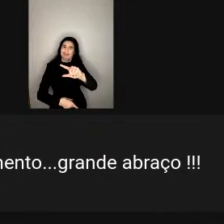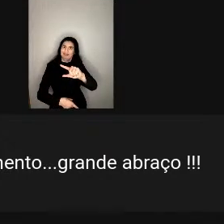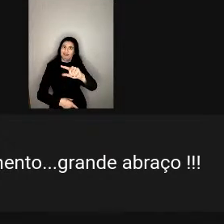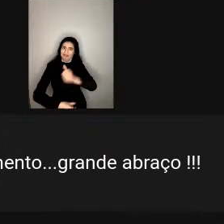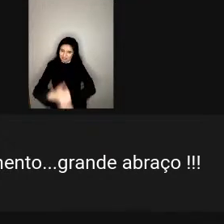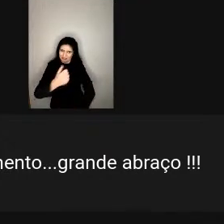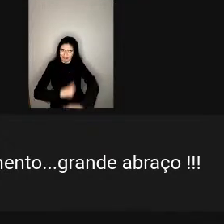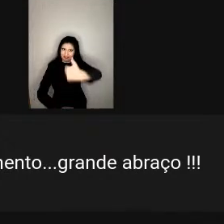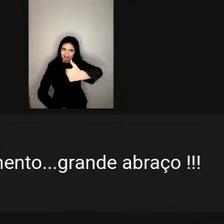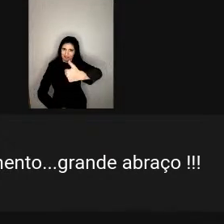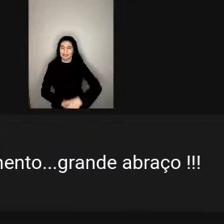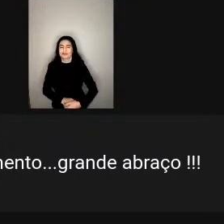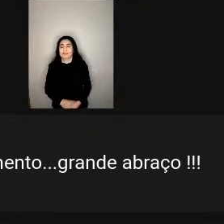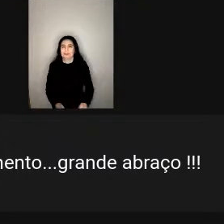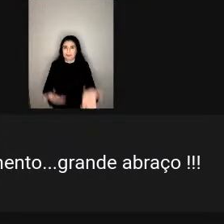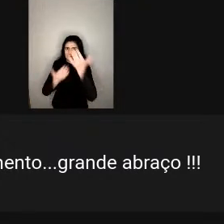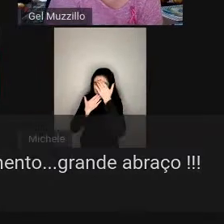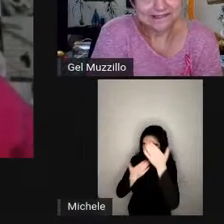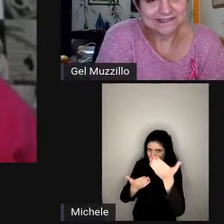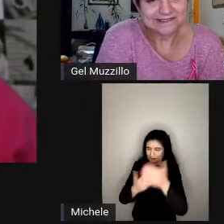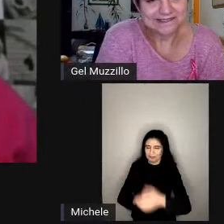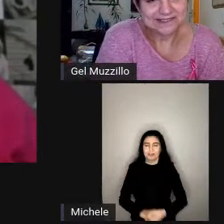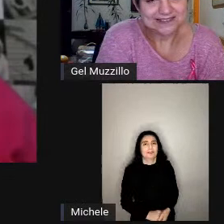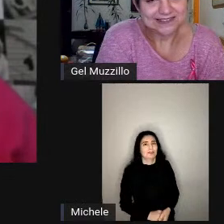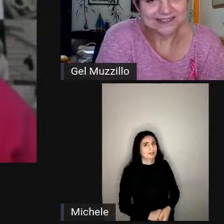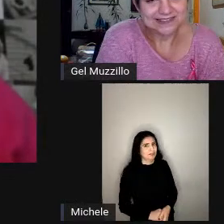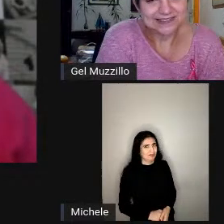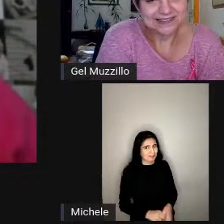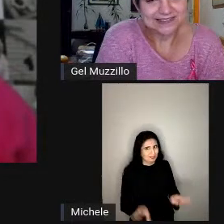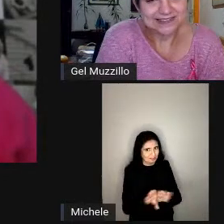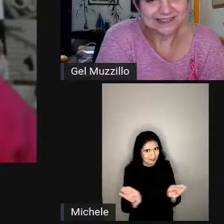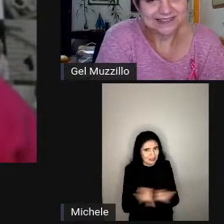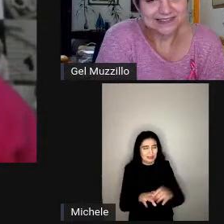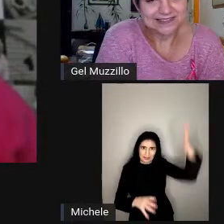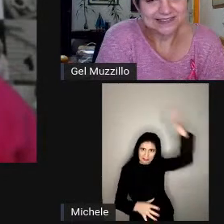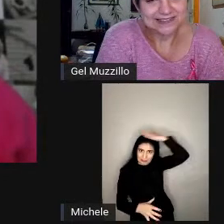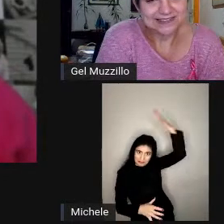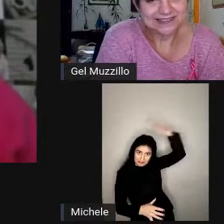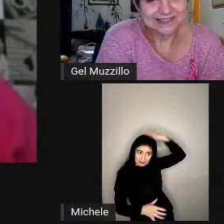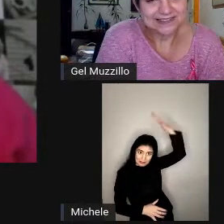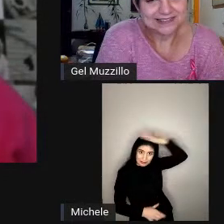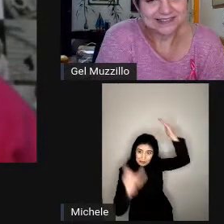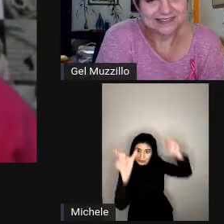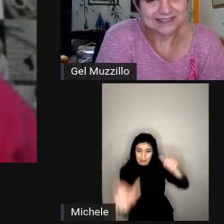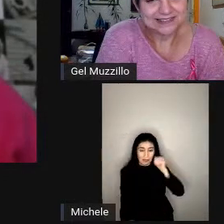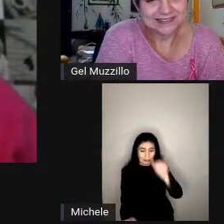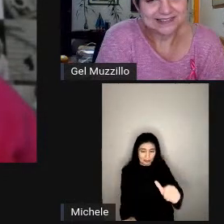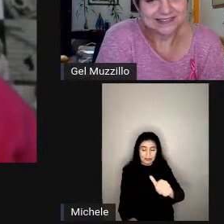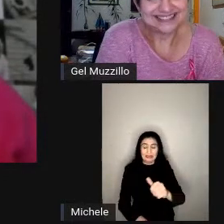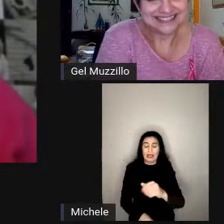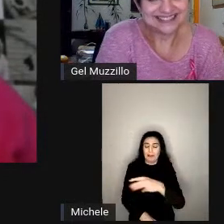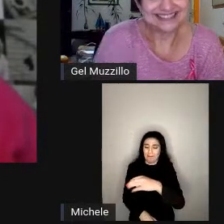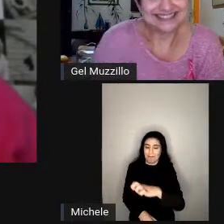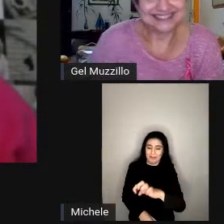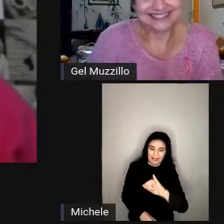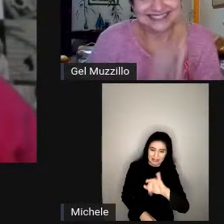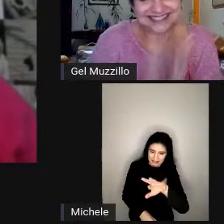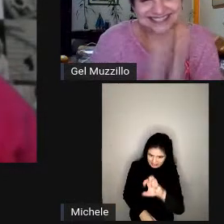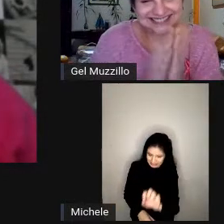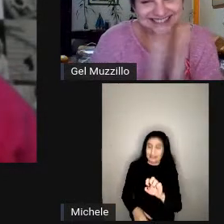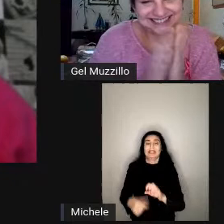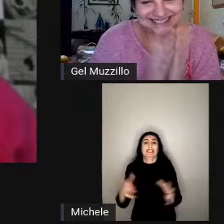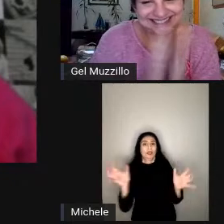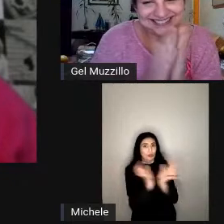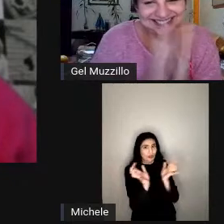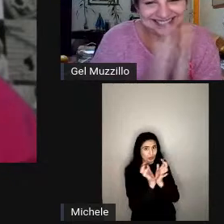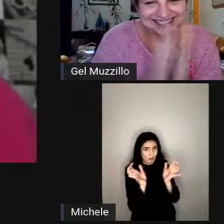agradecer a nossa produtora e curadora aí em Curitiba, a Meire, e toda a sua equipe de monitoras que